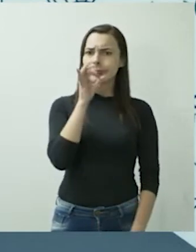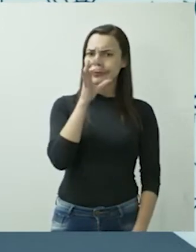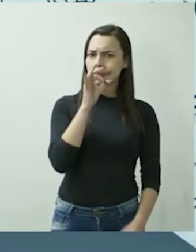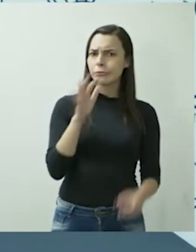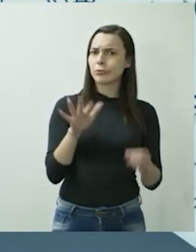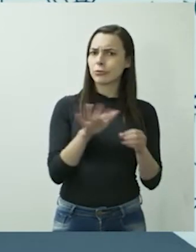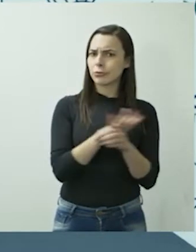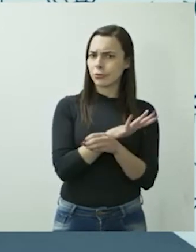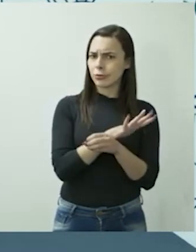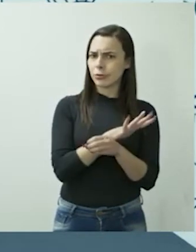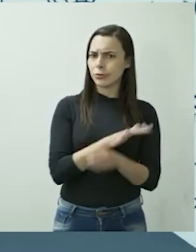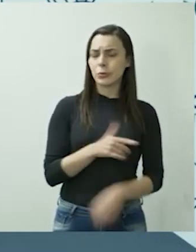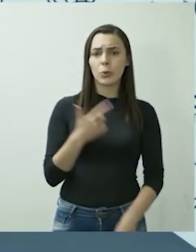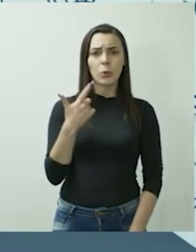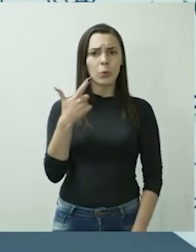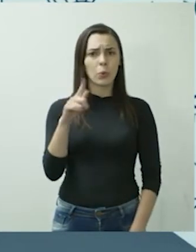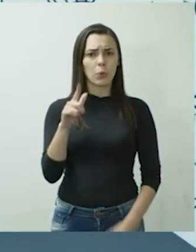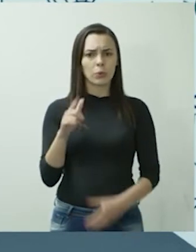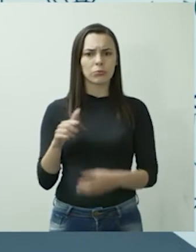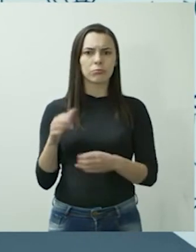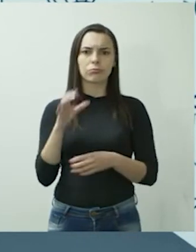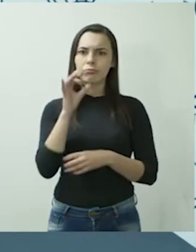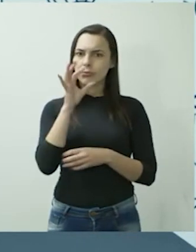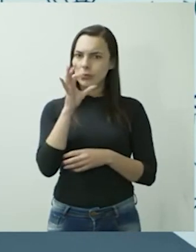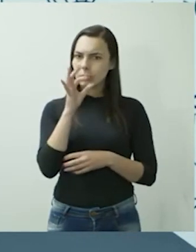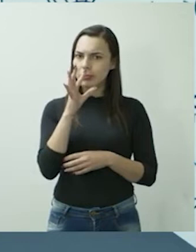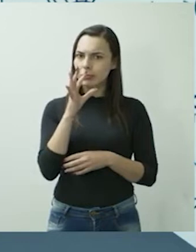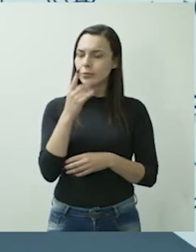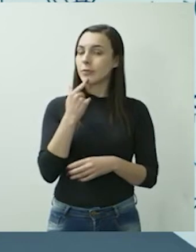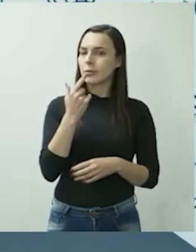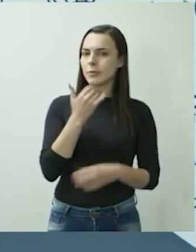verdes, cheio de tampinhas vermelhas e